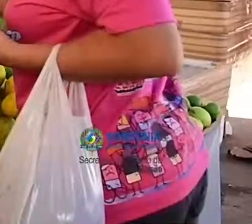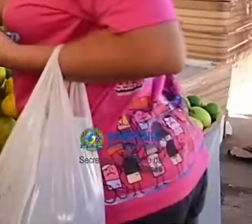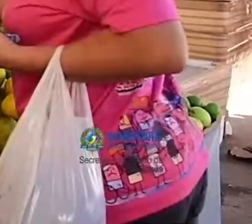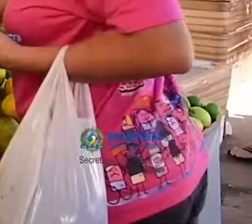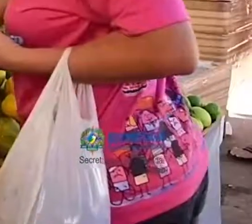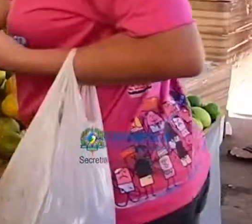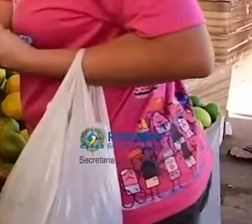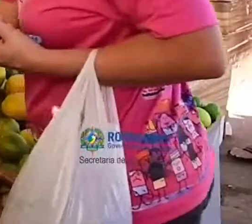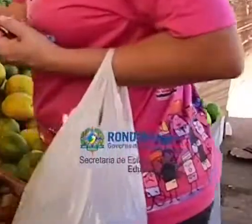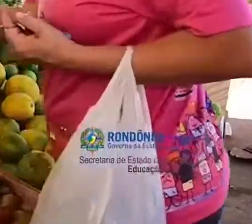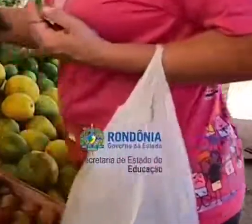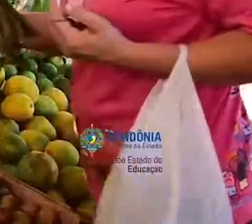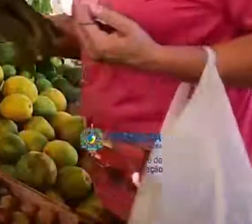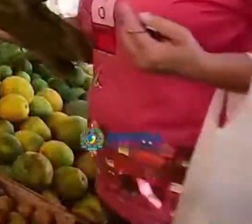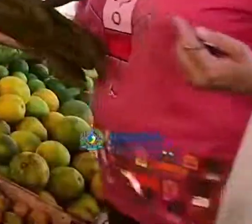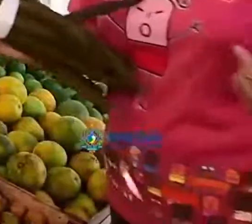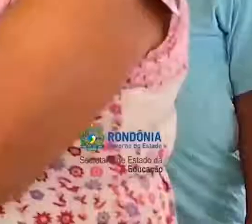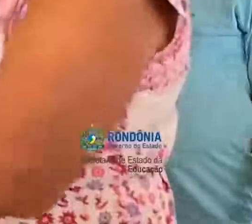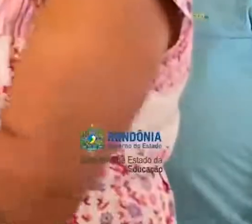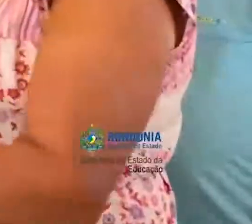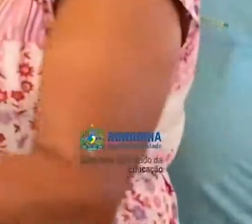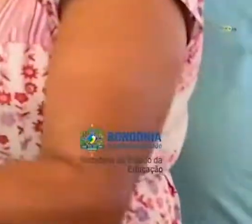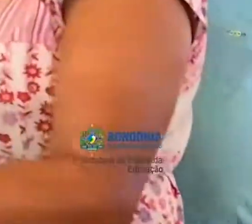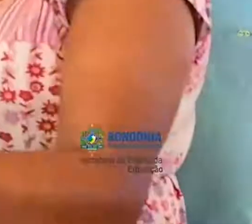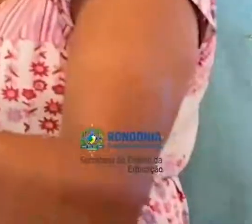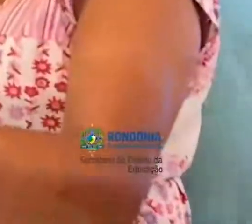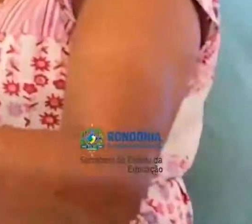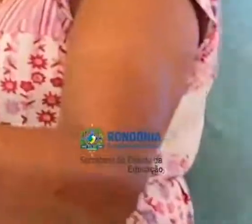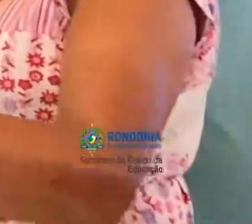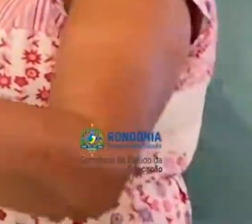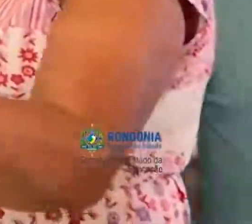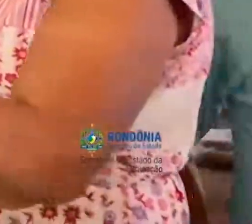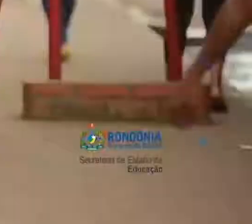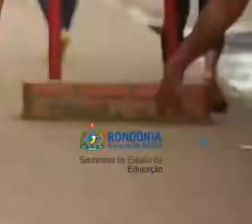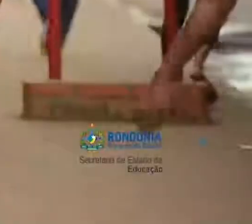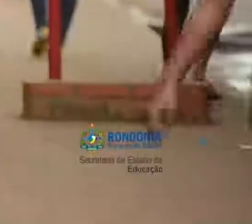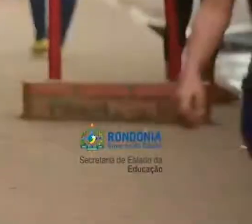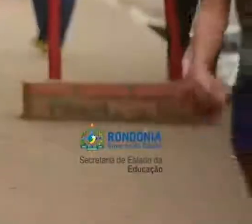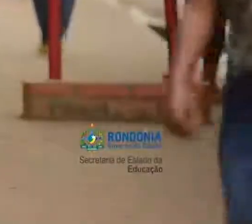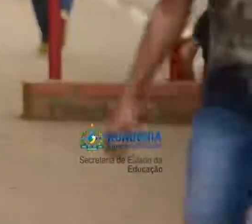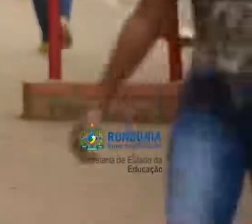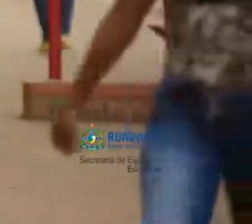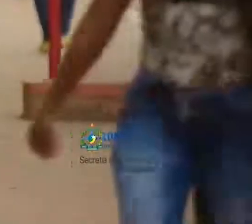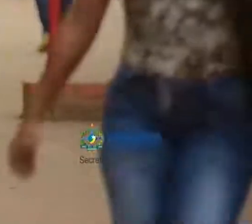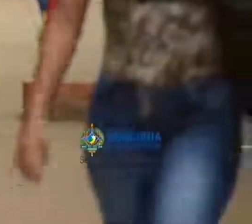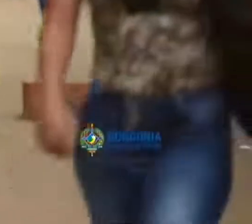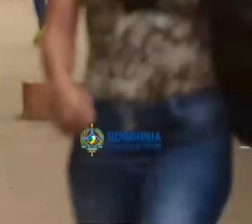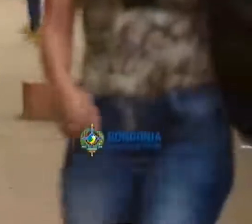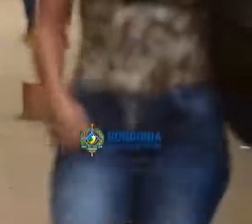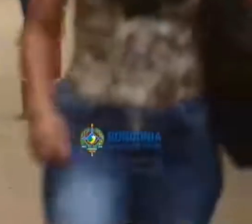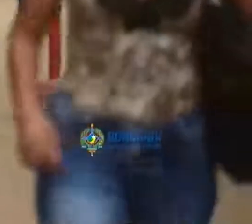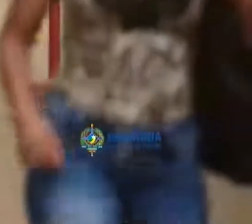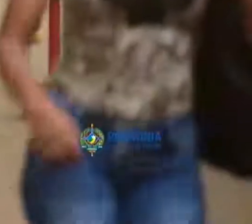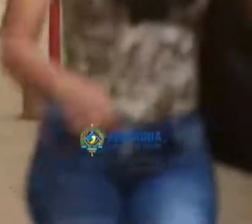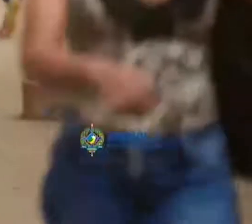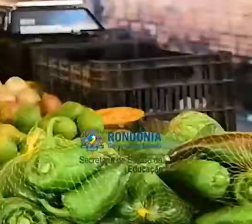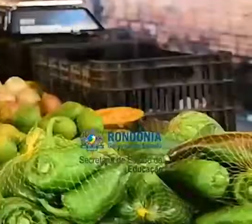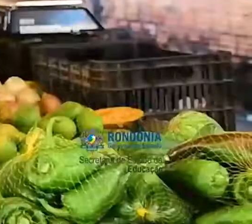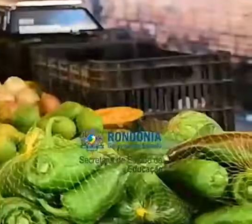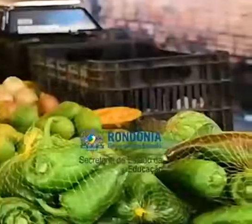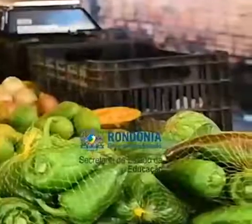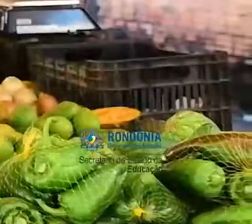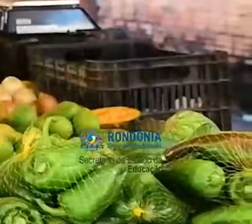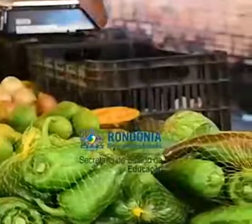não existe explicação lógica sobre como as coisas funcionam. O conhecimento popular é acrítico. Não